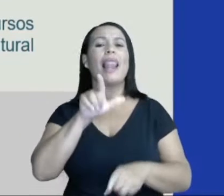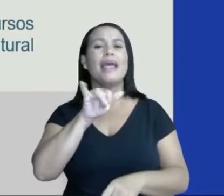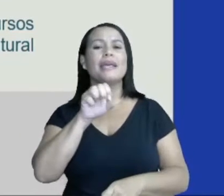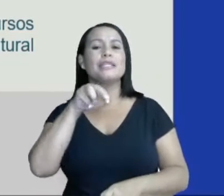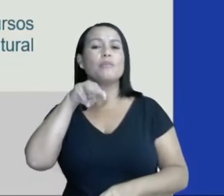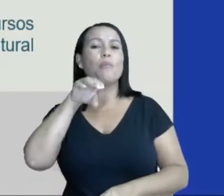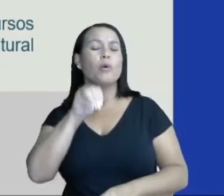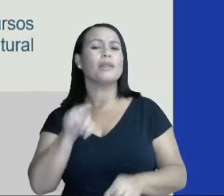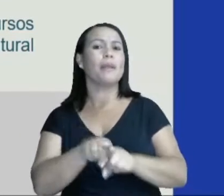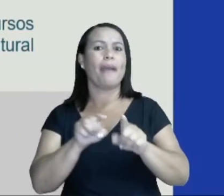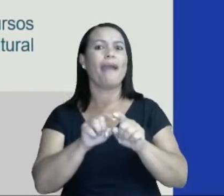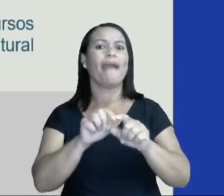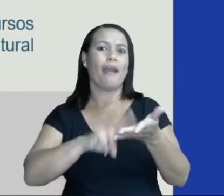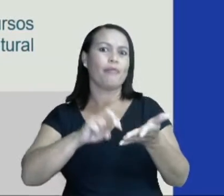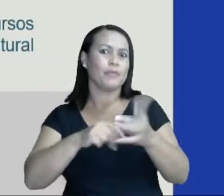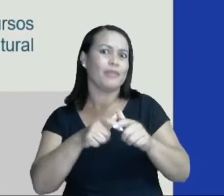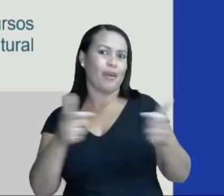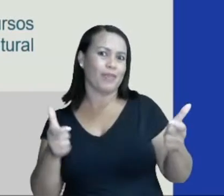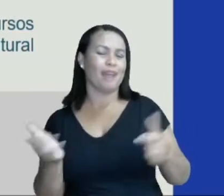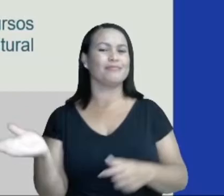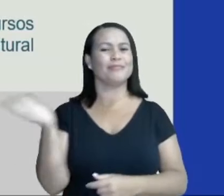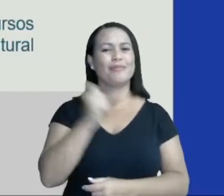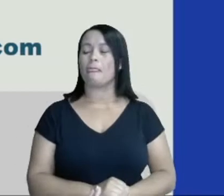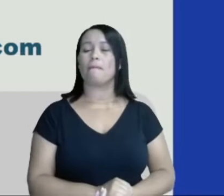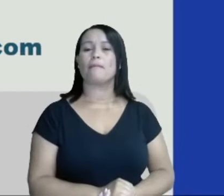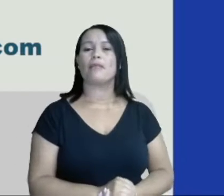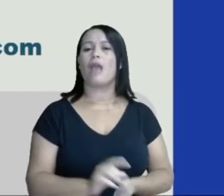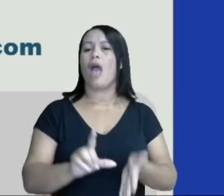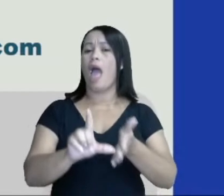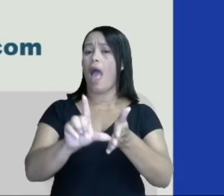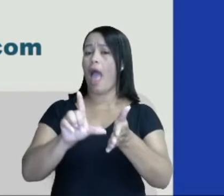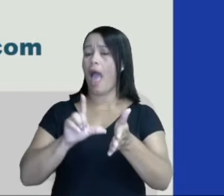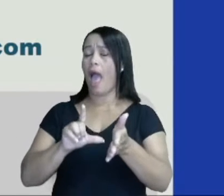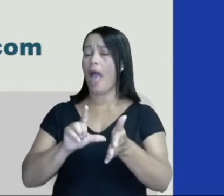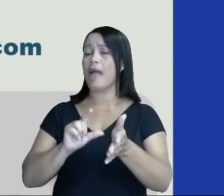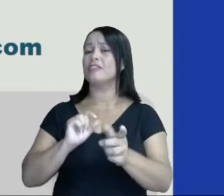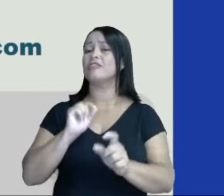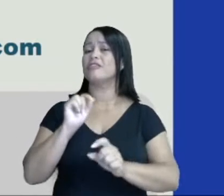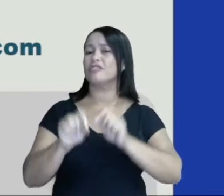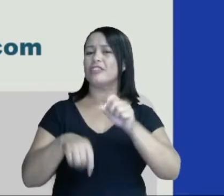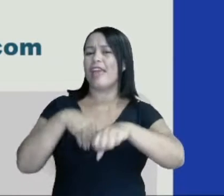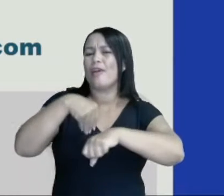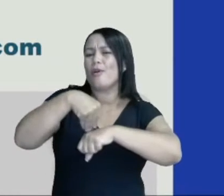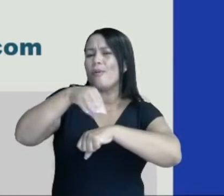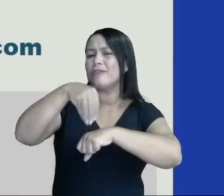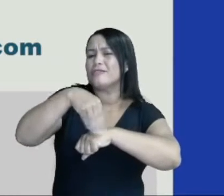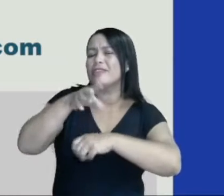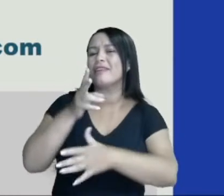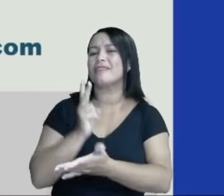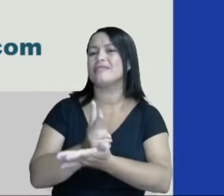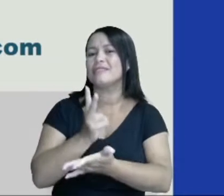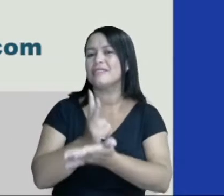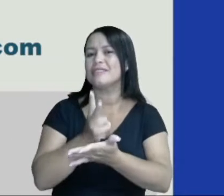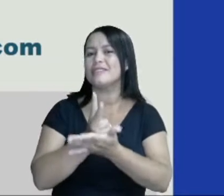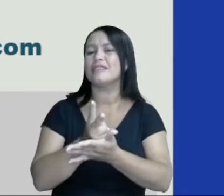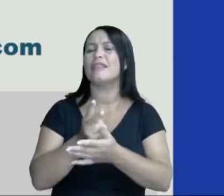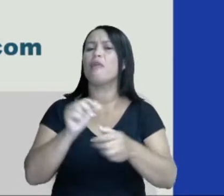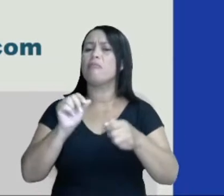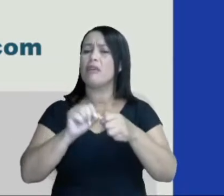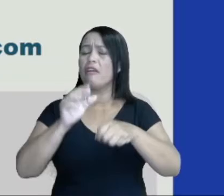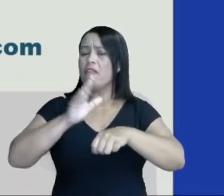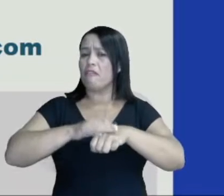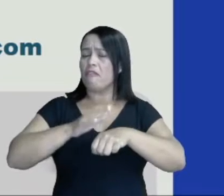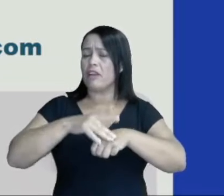um pouquinho do nosso vocabulário em língua espanhola. Vamos lá? Antes de mais nada, as nossas diquinhas de sempre, né? Façam as